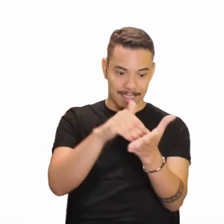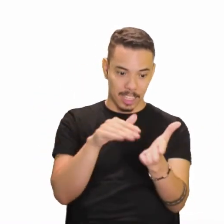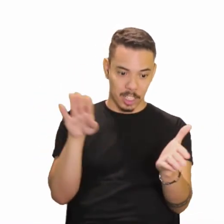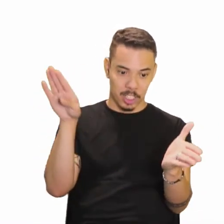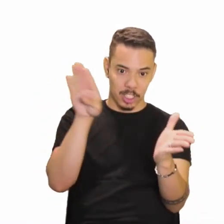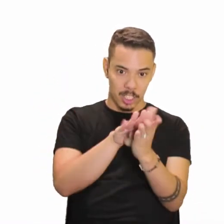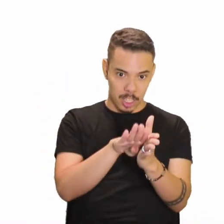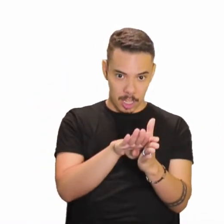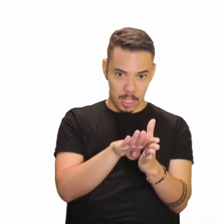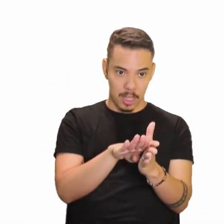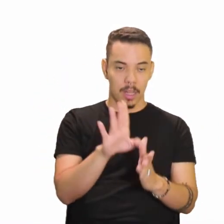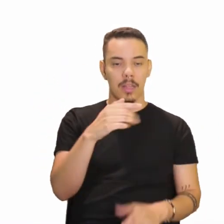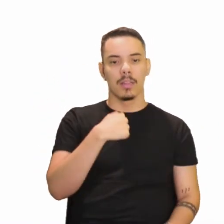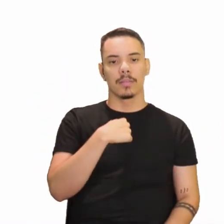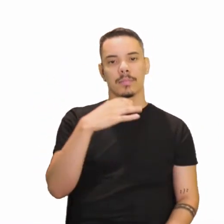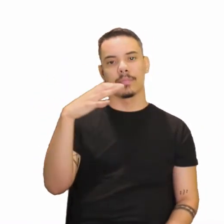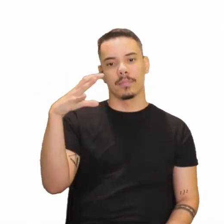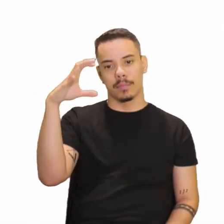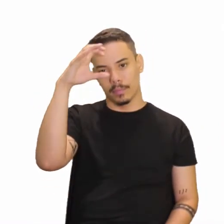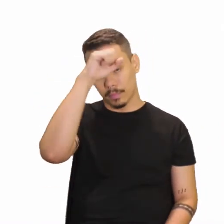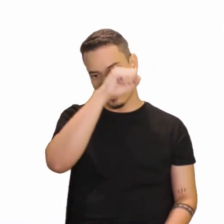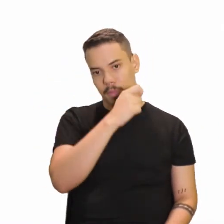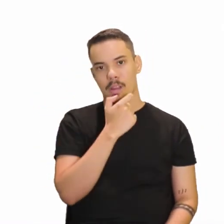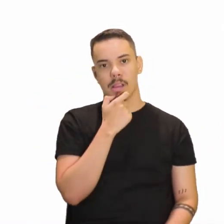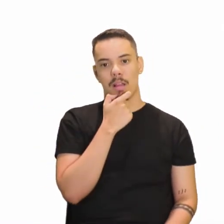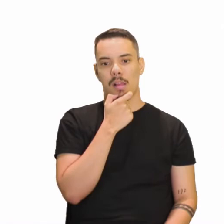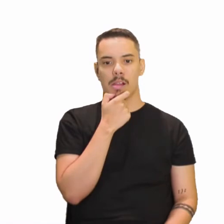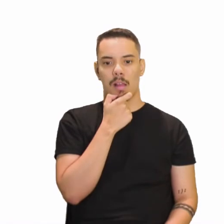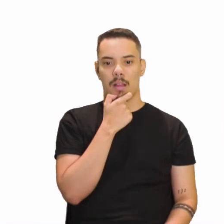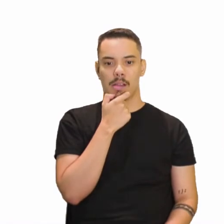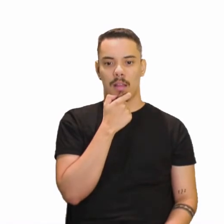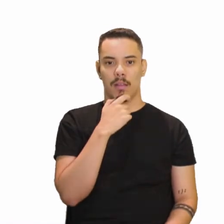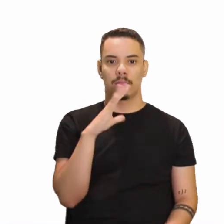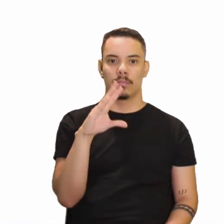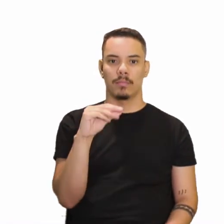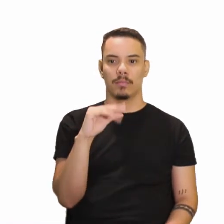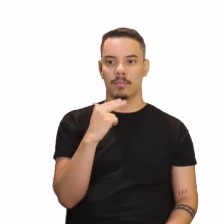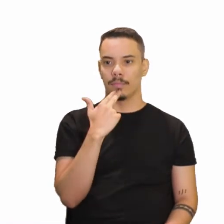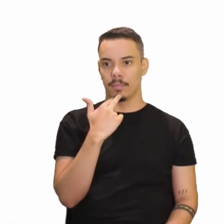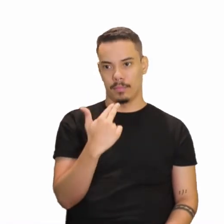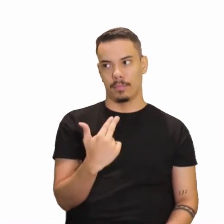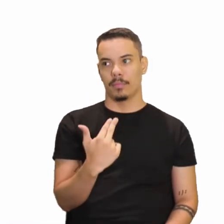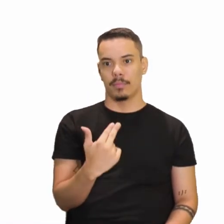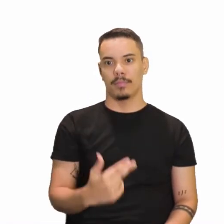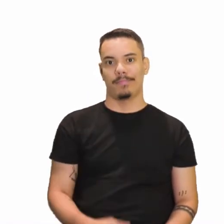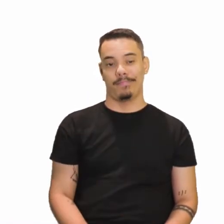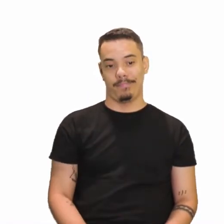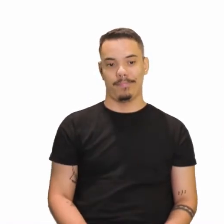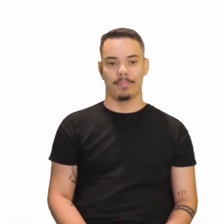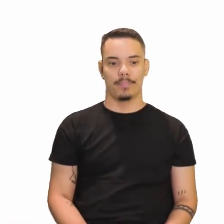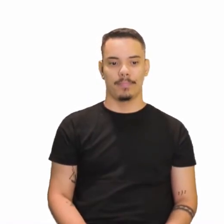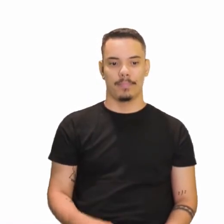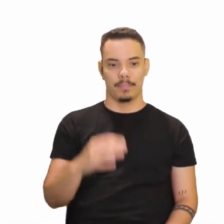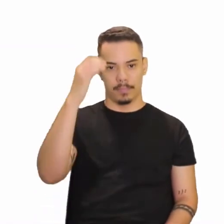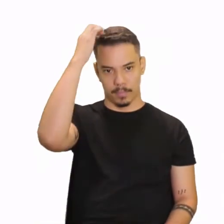até a chegar lá ele já aprendeu a falar inglês beleza